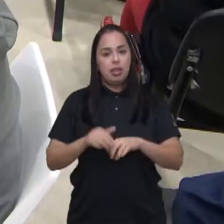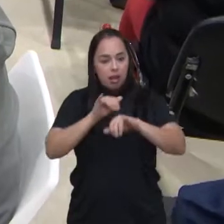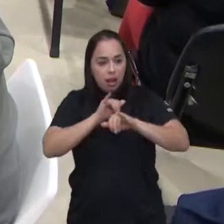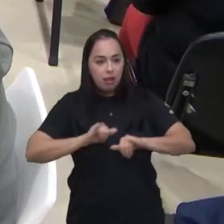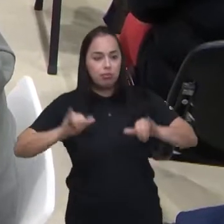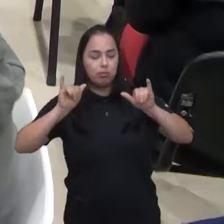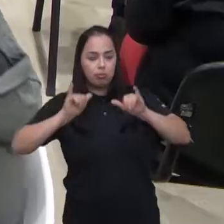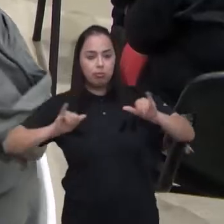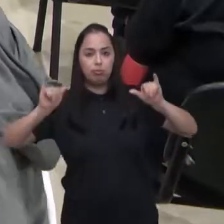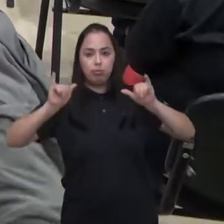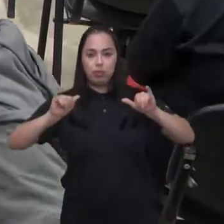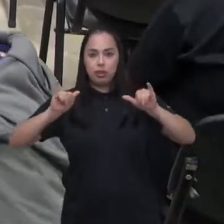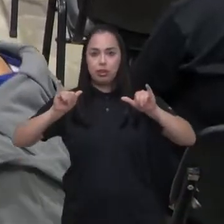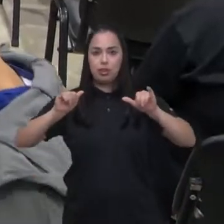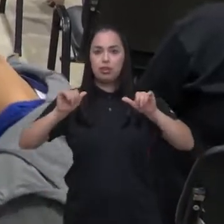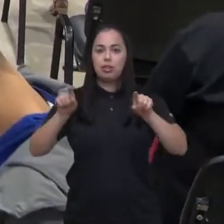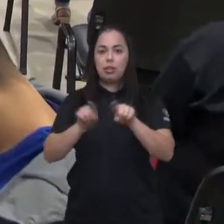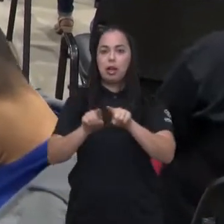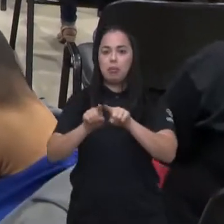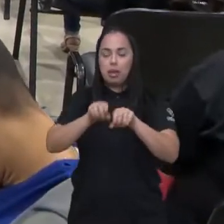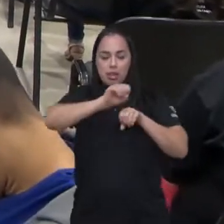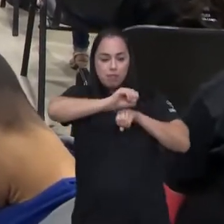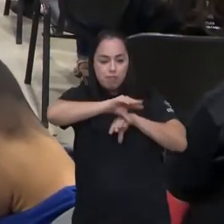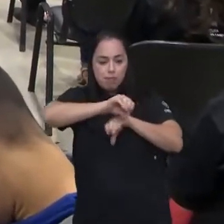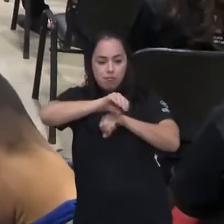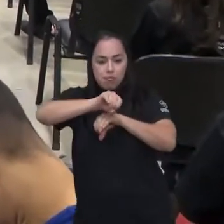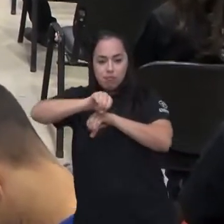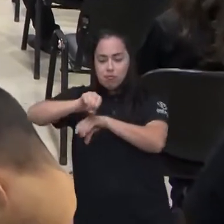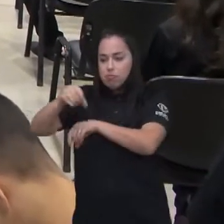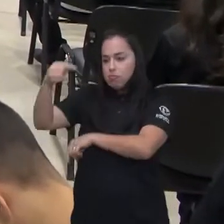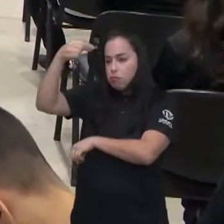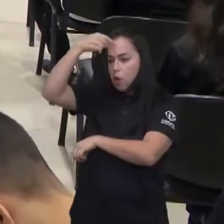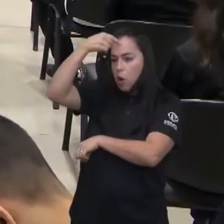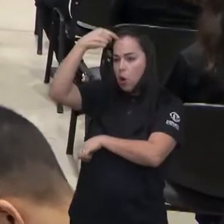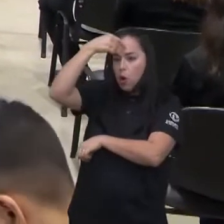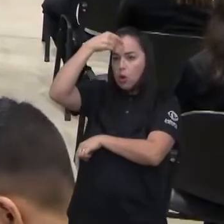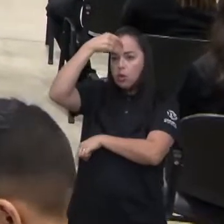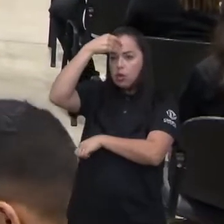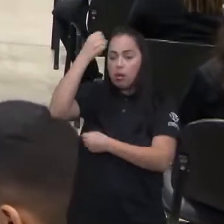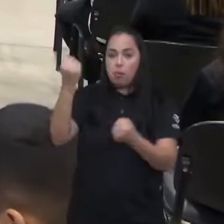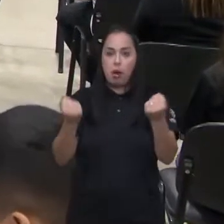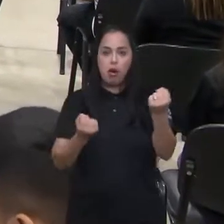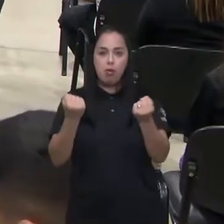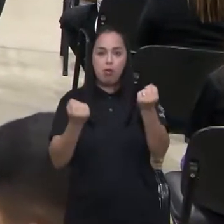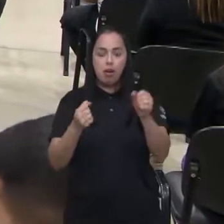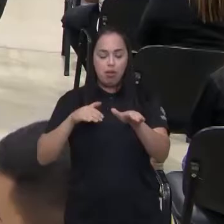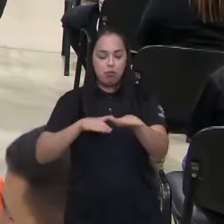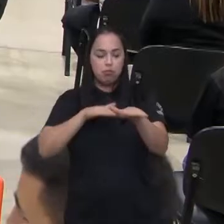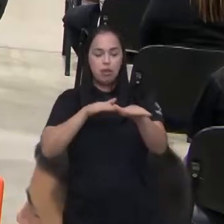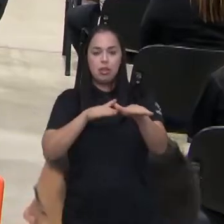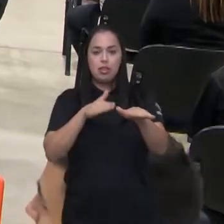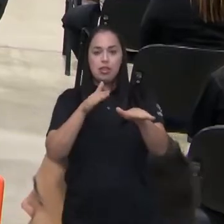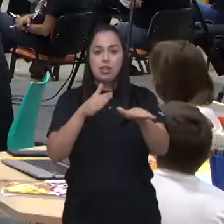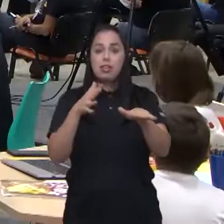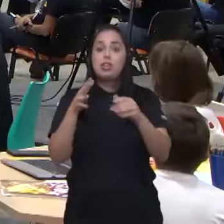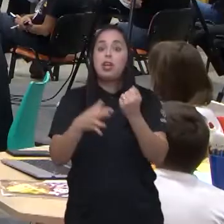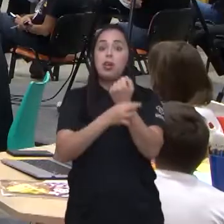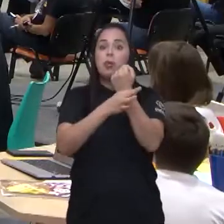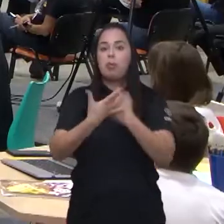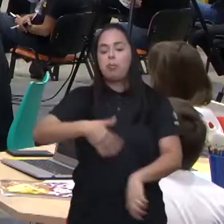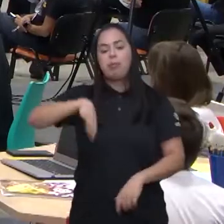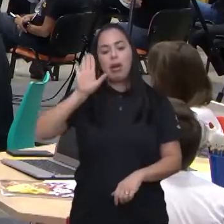A ideia é ampliar as divulgações de atividades educativas e de conscientização para um trânsito mais seguro